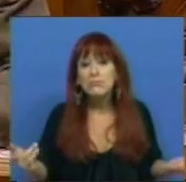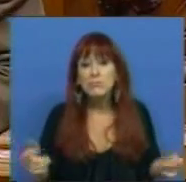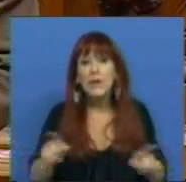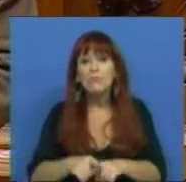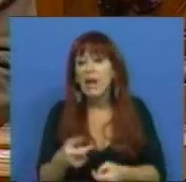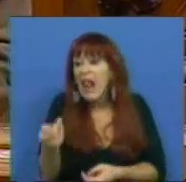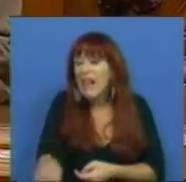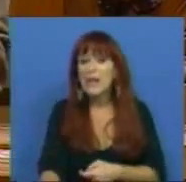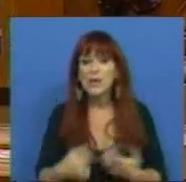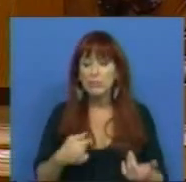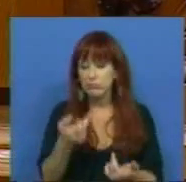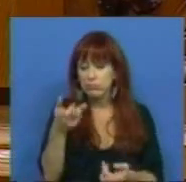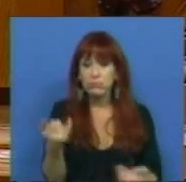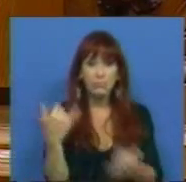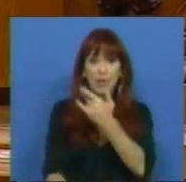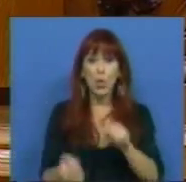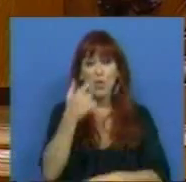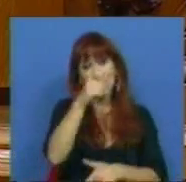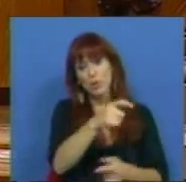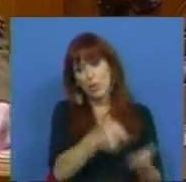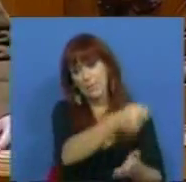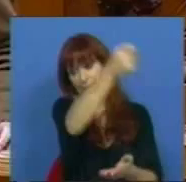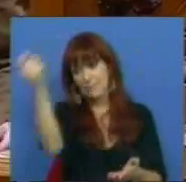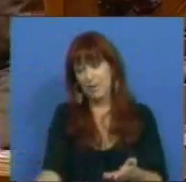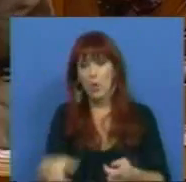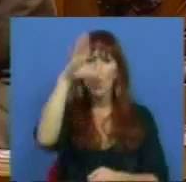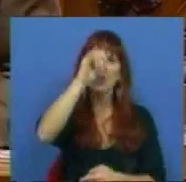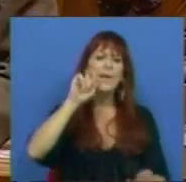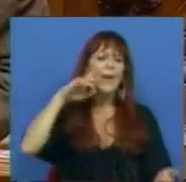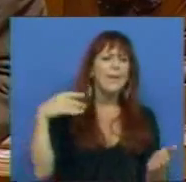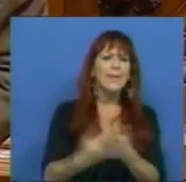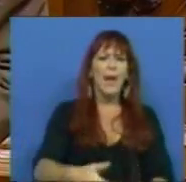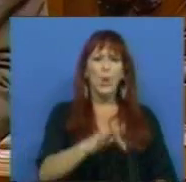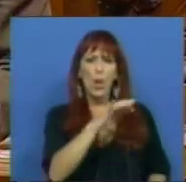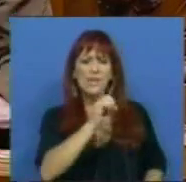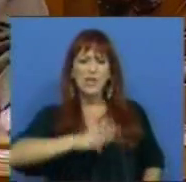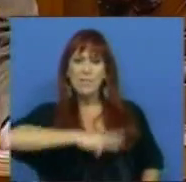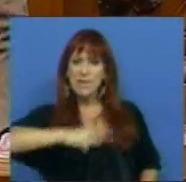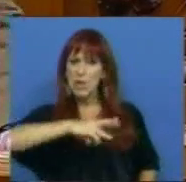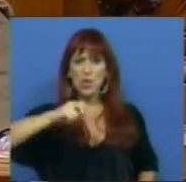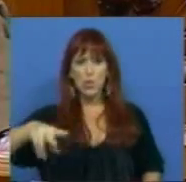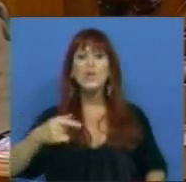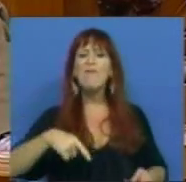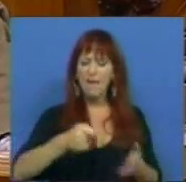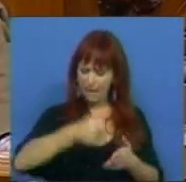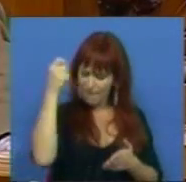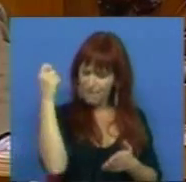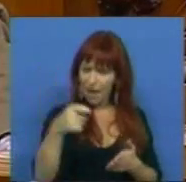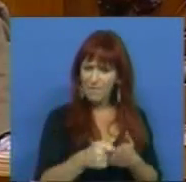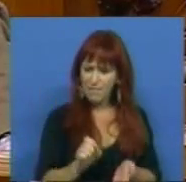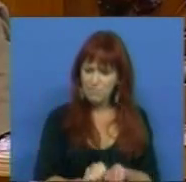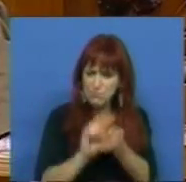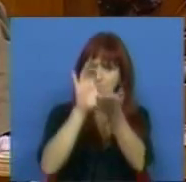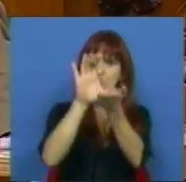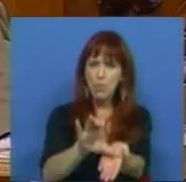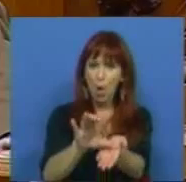lixo tóxico, que o generoso contribuinte pagará. O Estado garante ainda 400 milhões de euros e irá pagar um aumento de capital